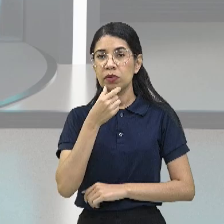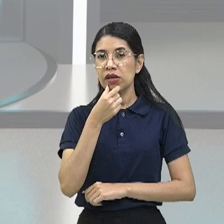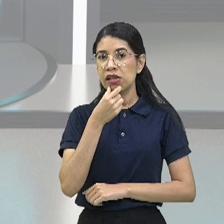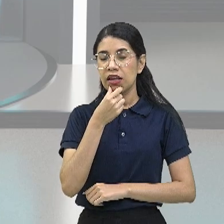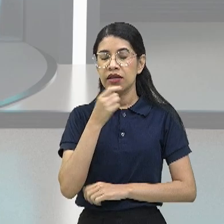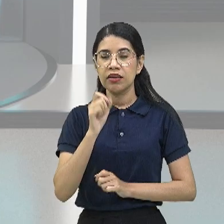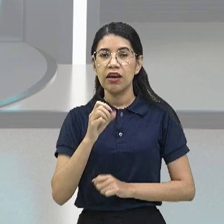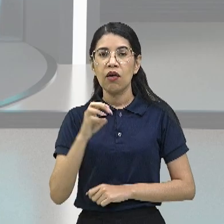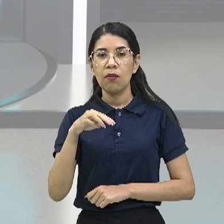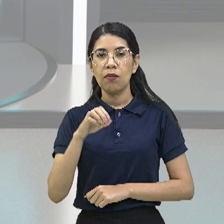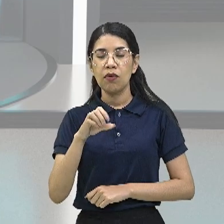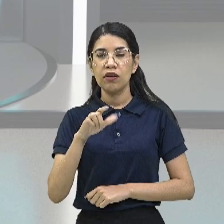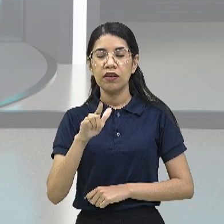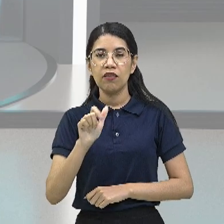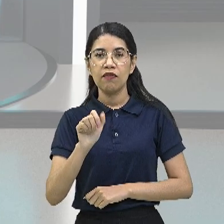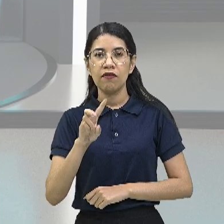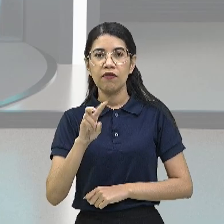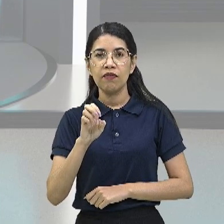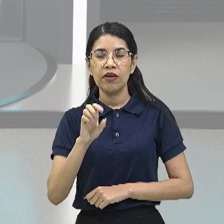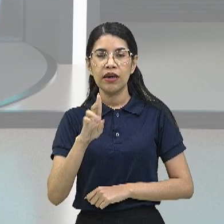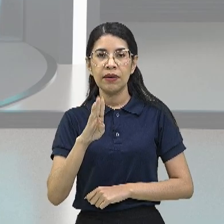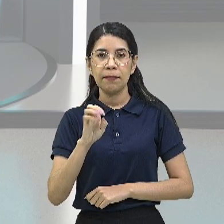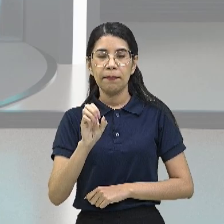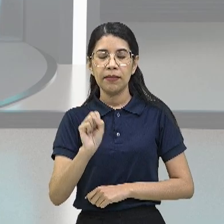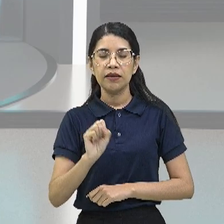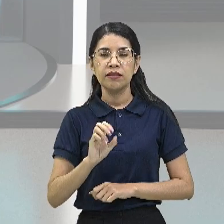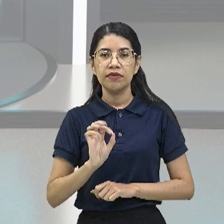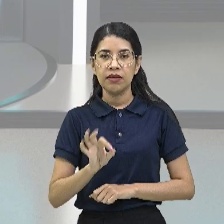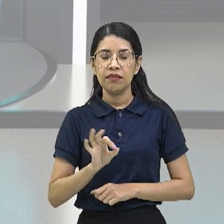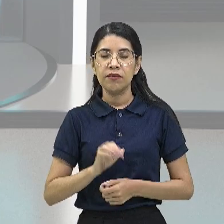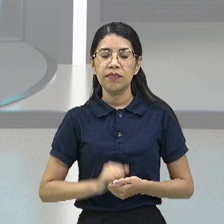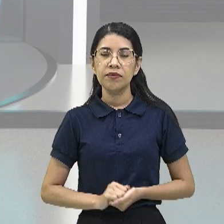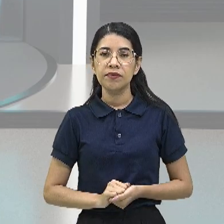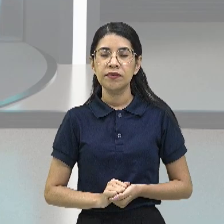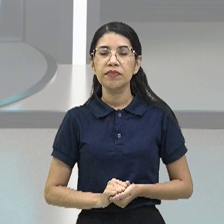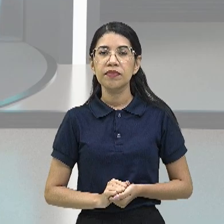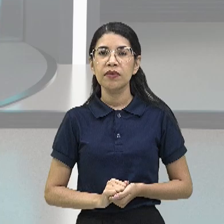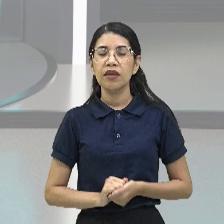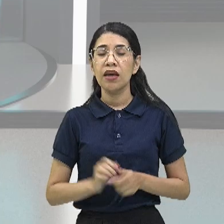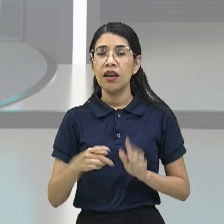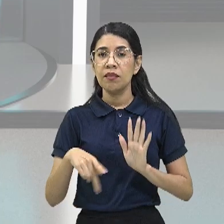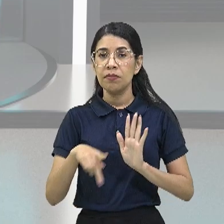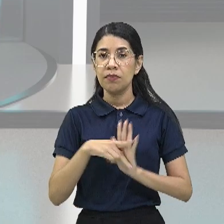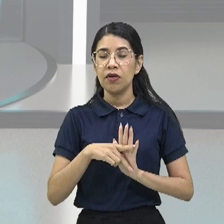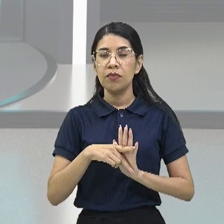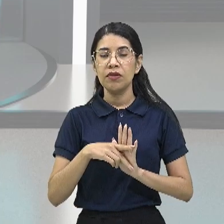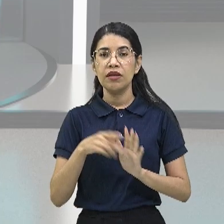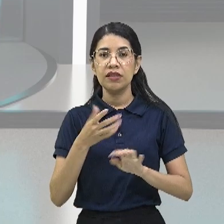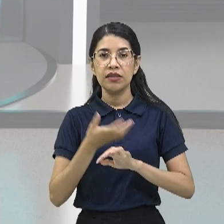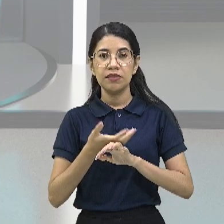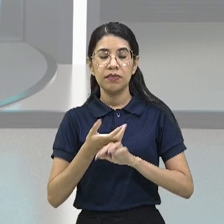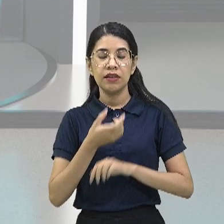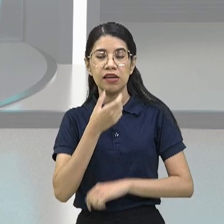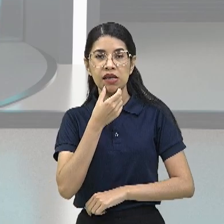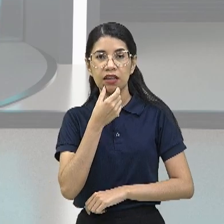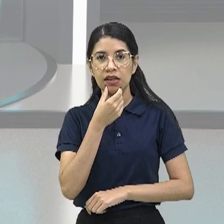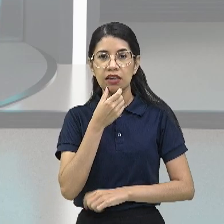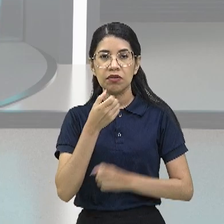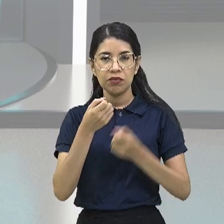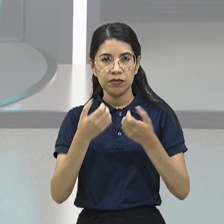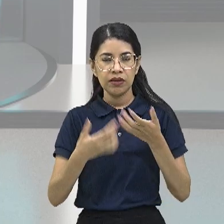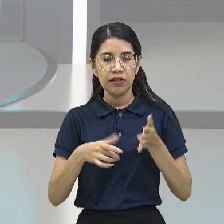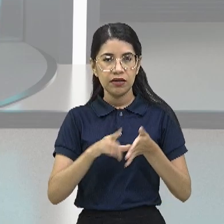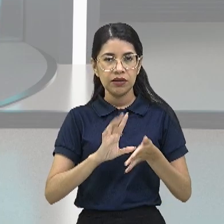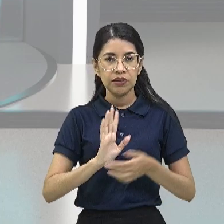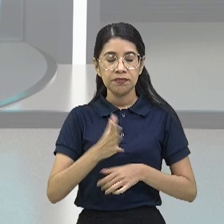os modal verbs ou verbos modais. Eles são típicos da língua inglesa, como eu falei para vocês agorinha. E o